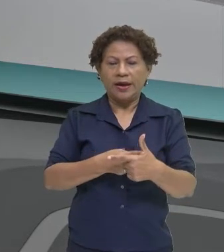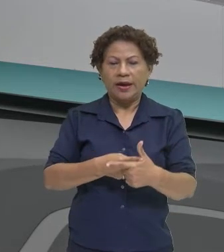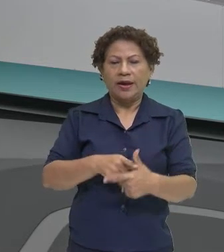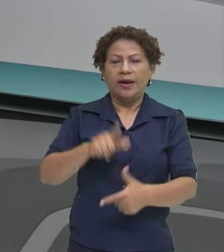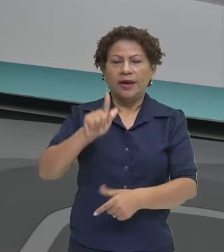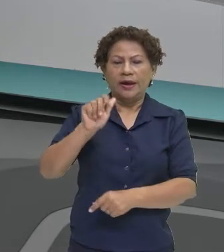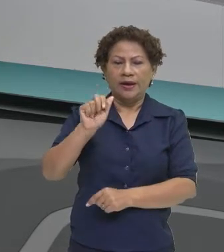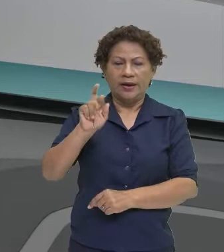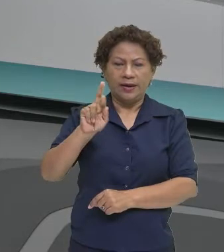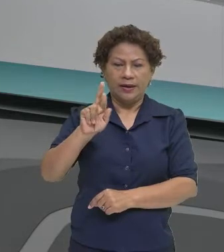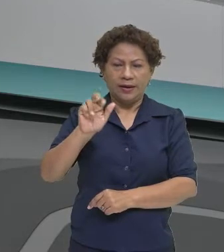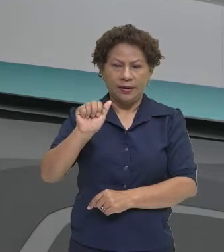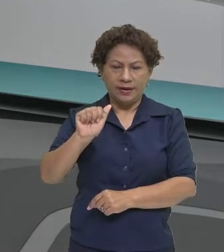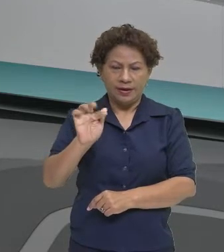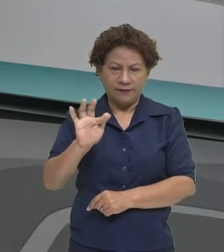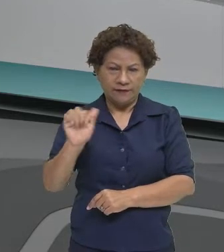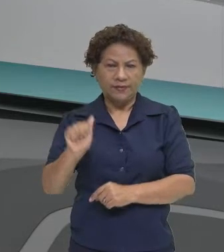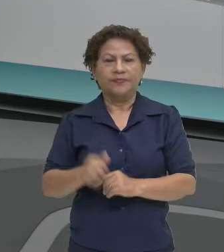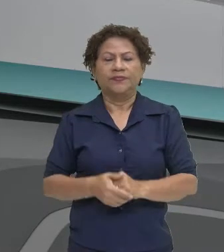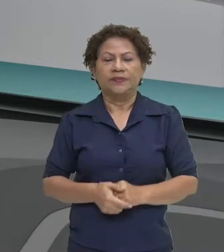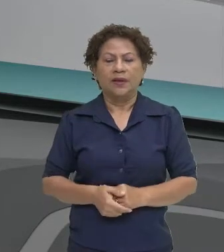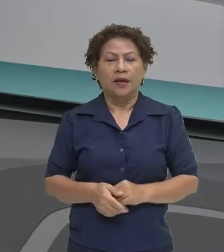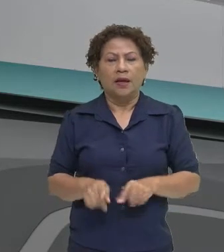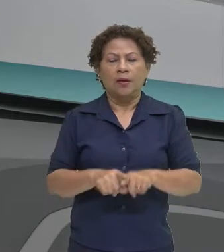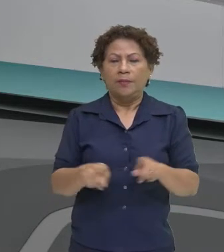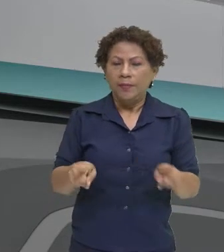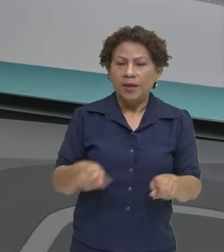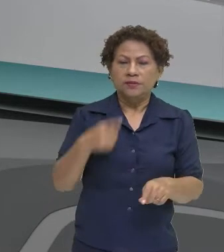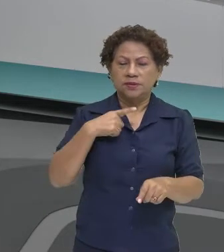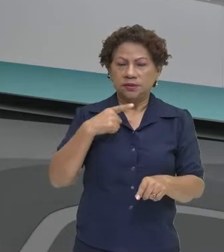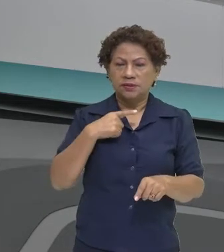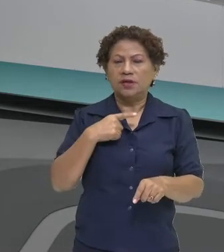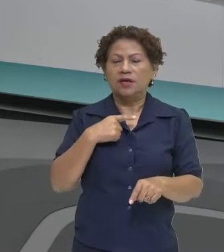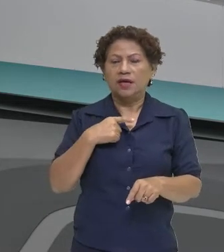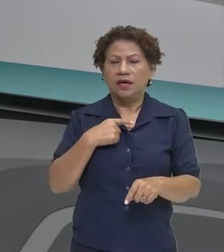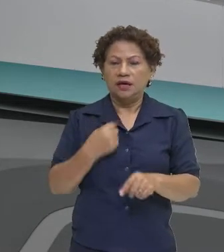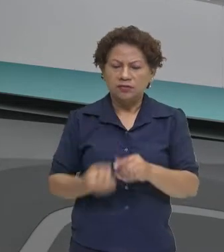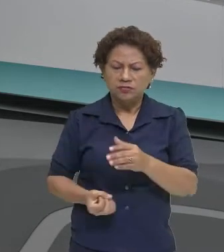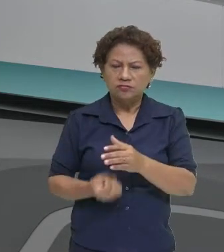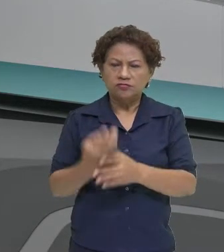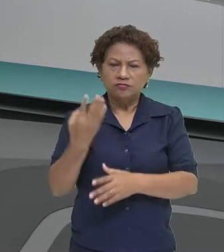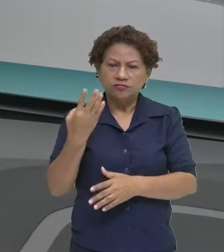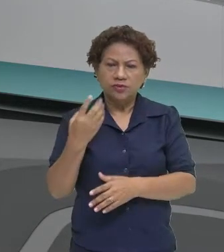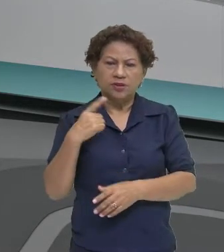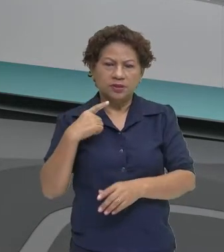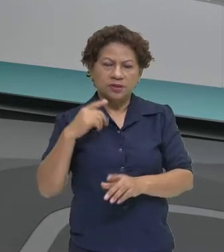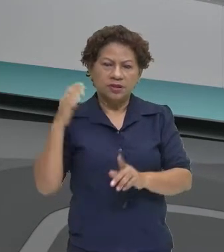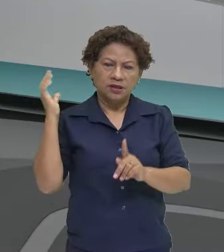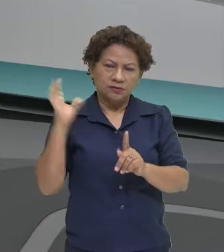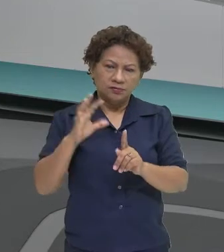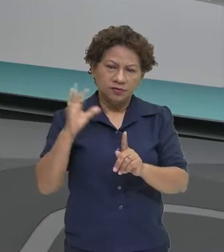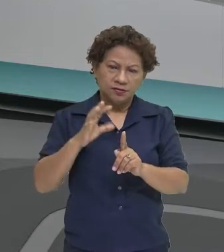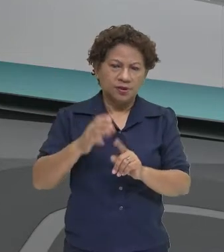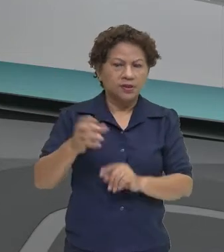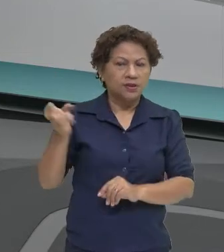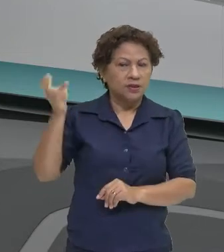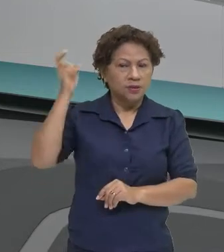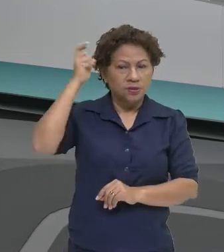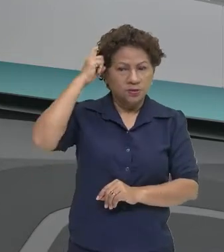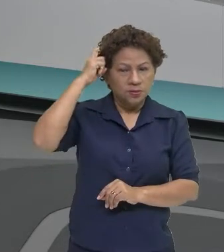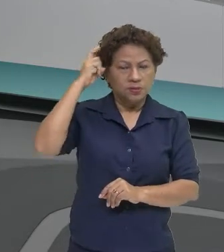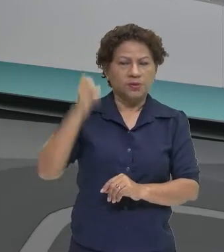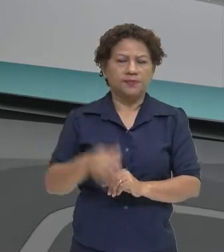vão buscar a sua origem através das influências culturais,